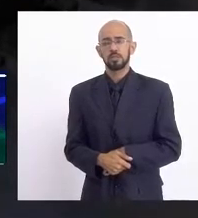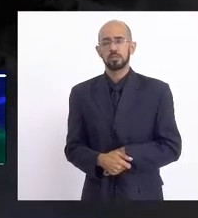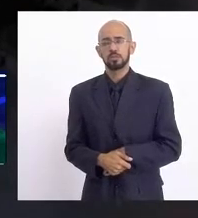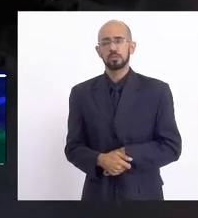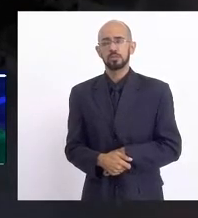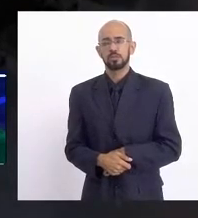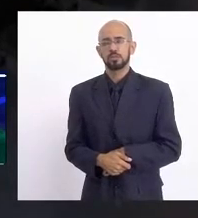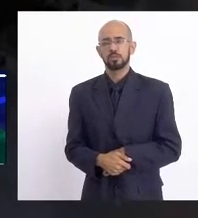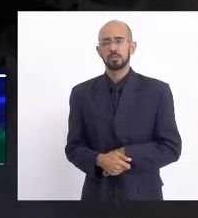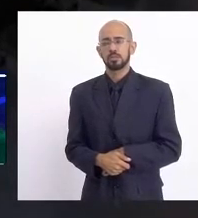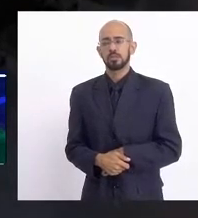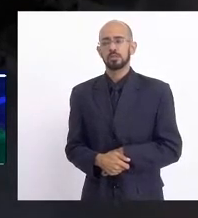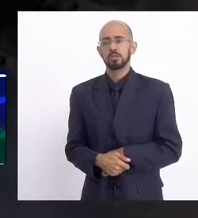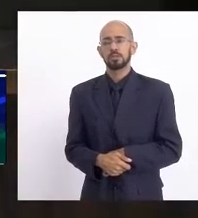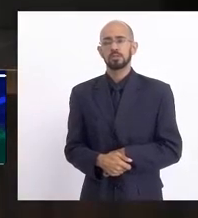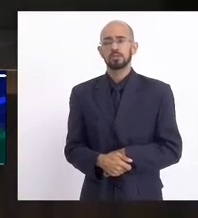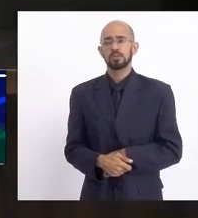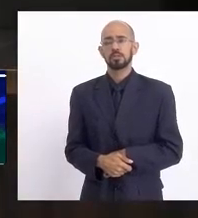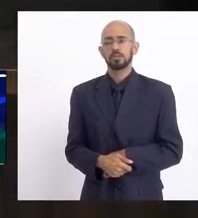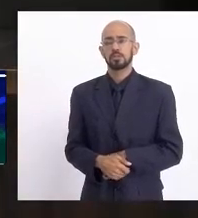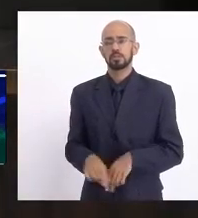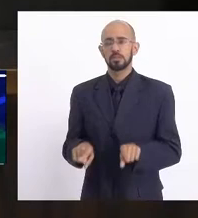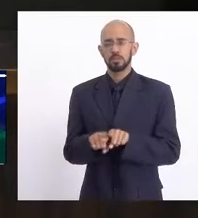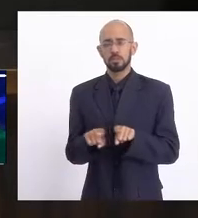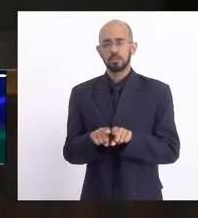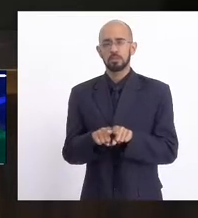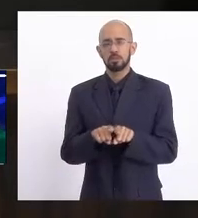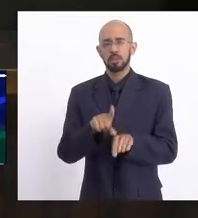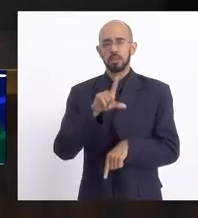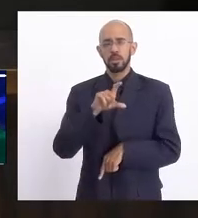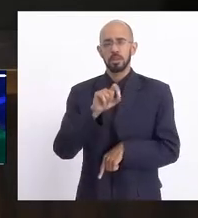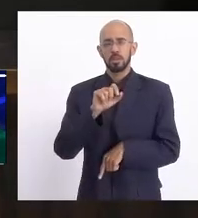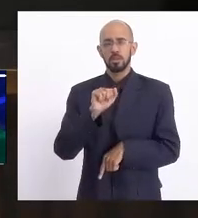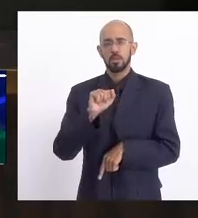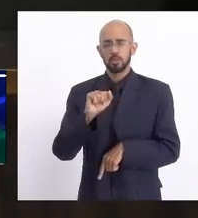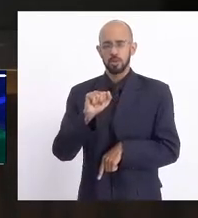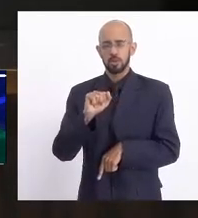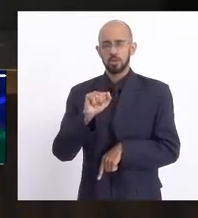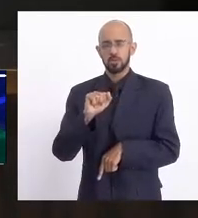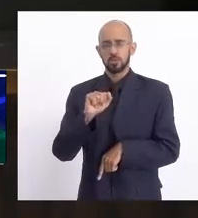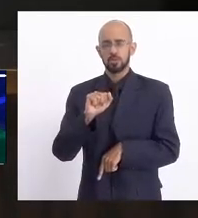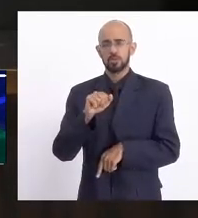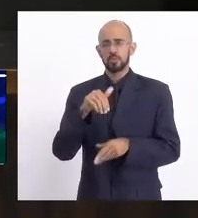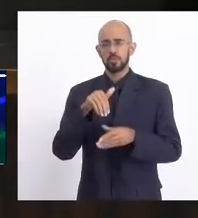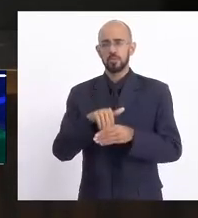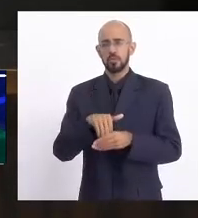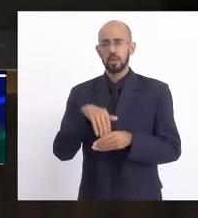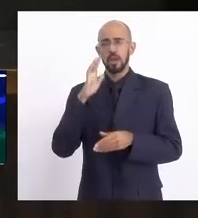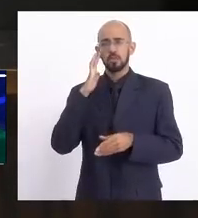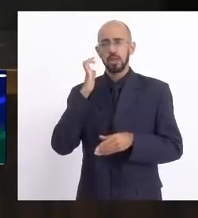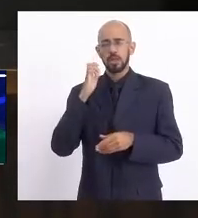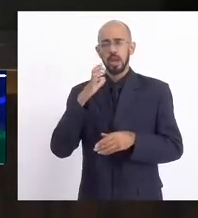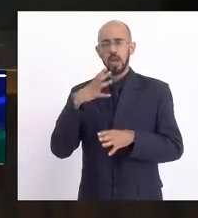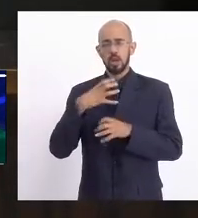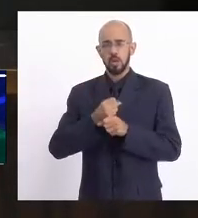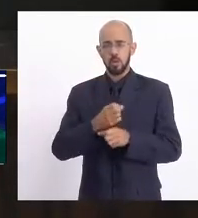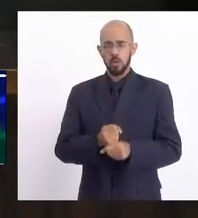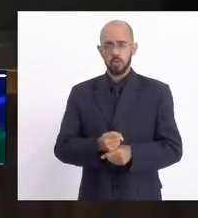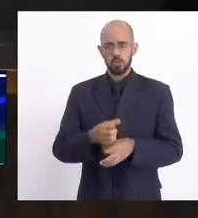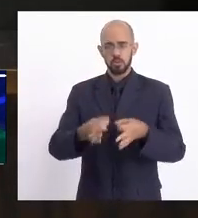E também é o orçamento. Então vamos votar. No dia de amanhã, a conta do Tribunal de Contas do